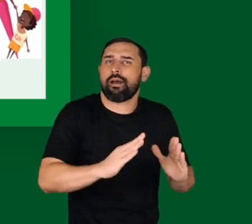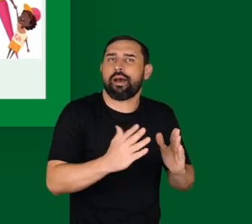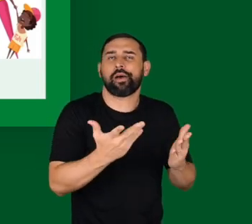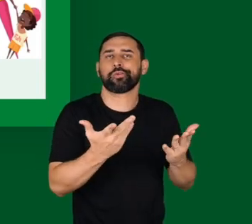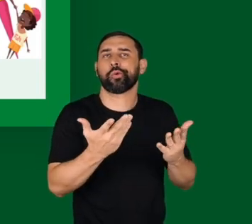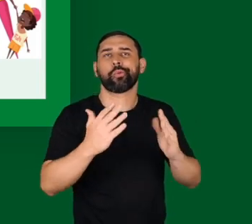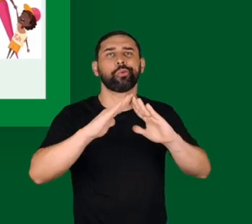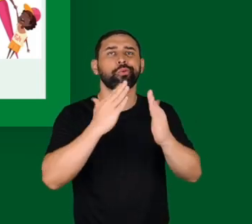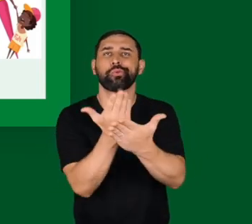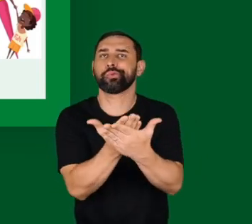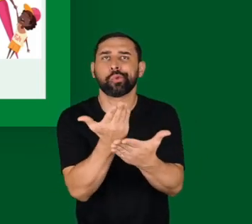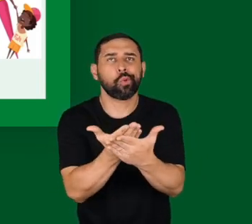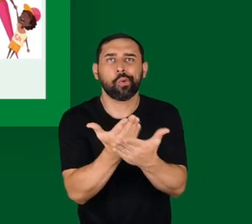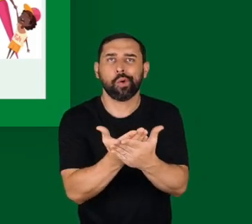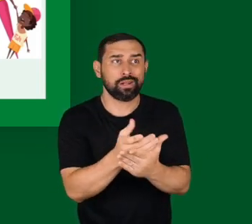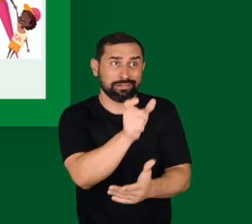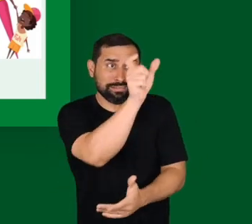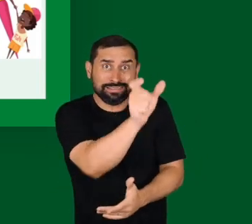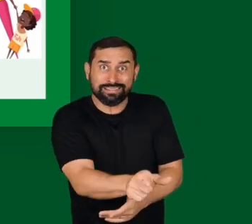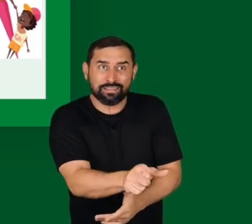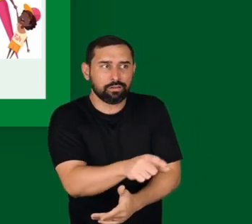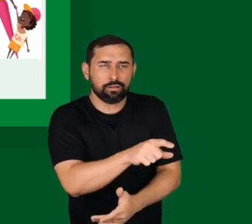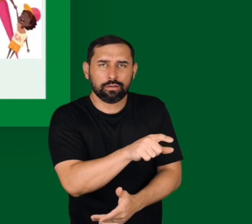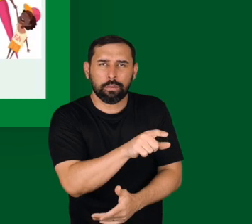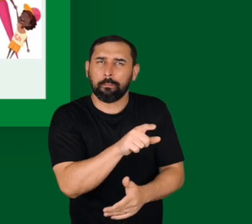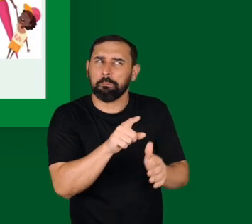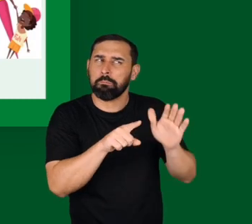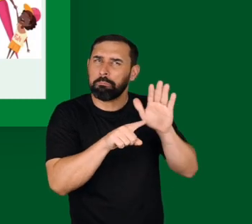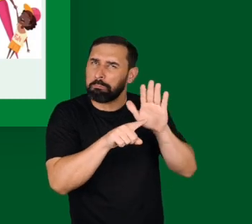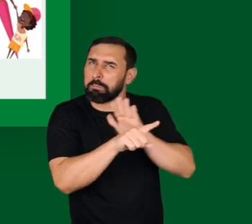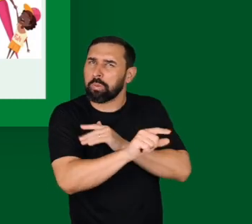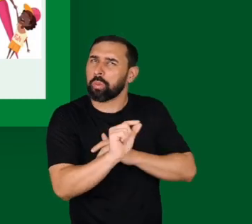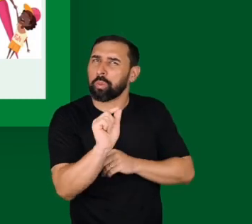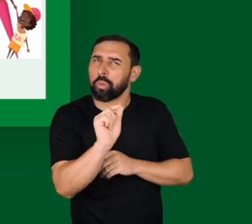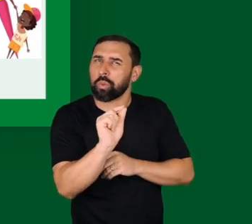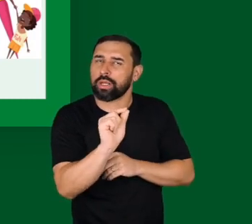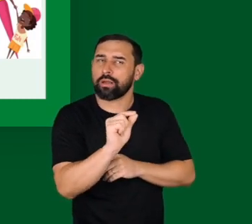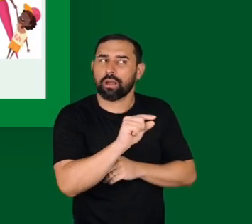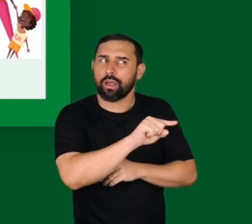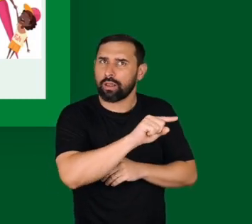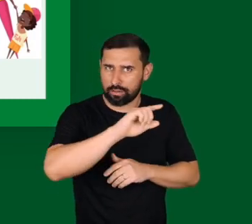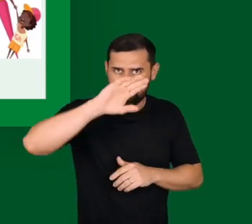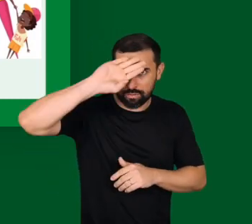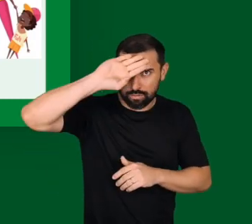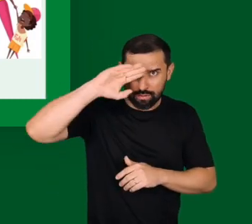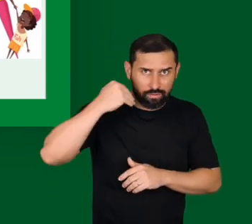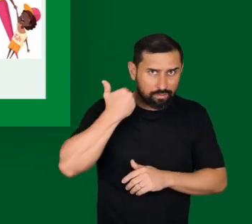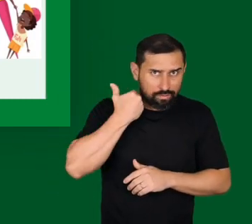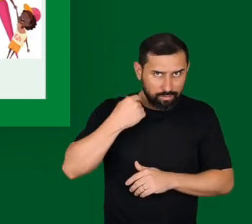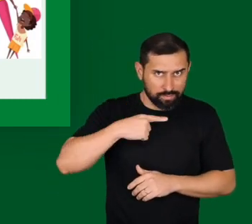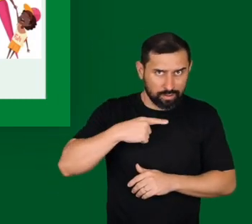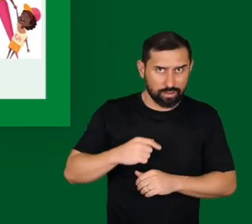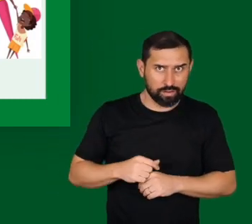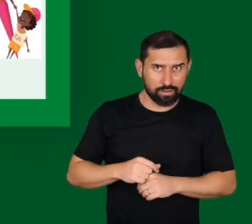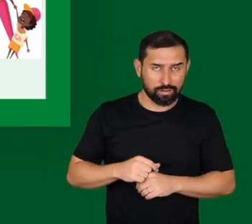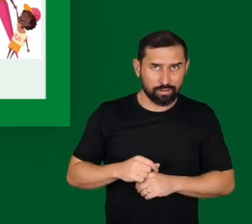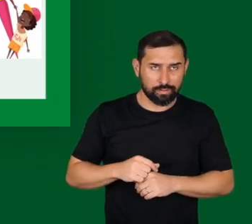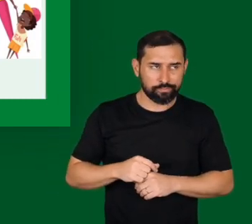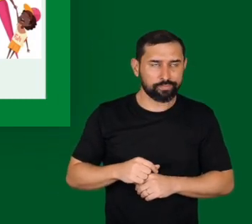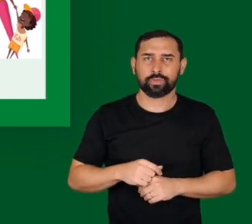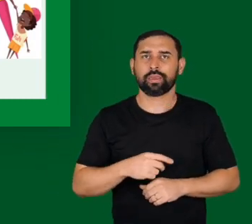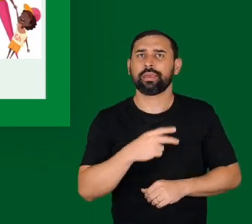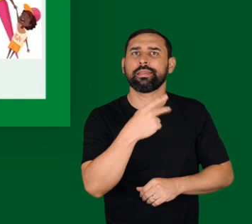convulsivo, às vezes em casa, no trajeto, na escola. Então, ele teve febre? tá? Agora eu estou focando mais no paciente